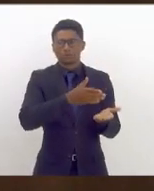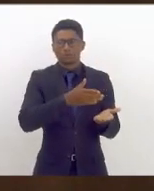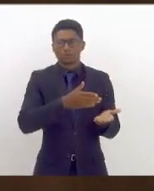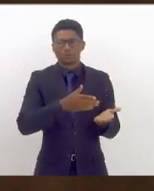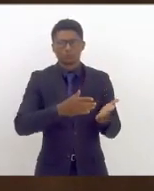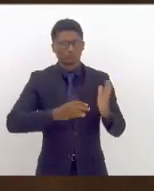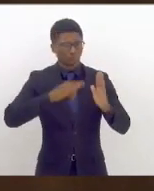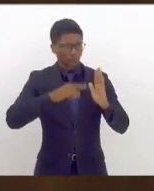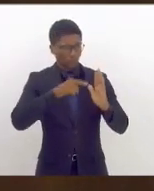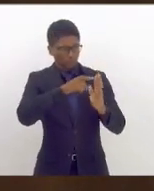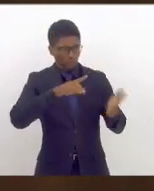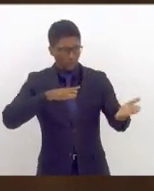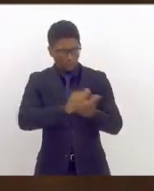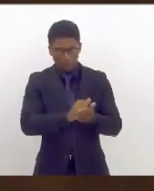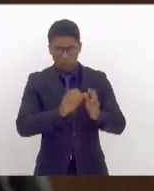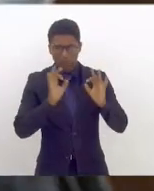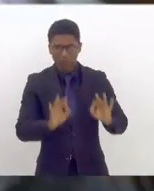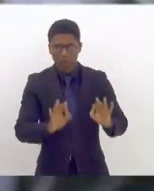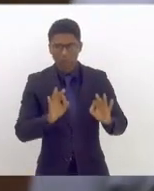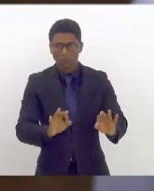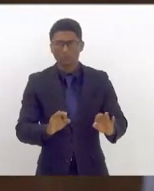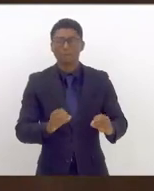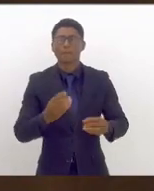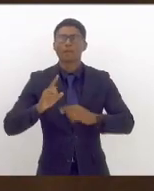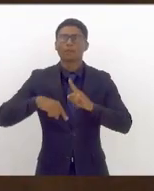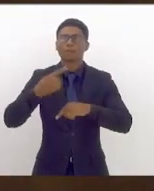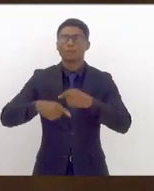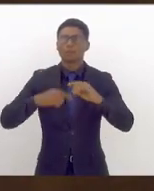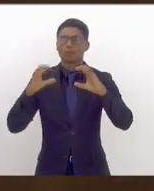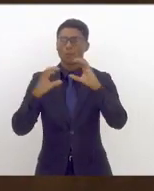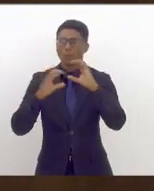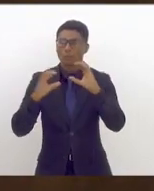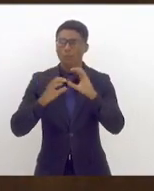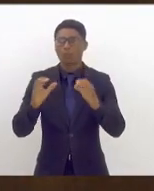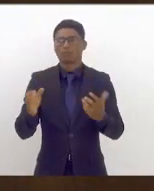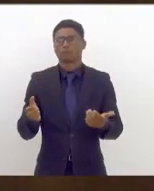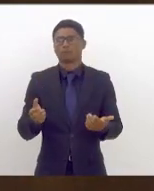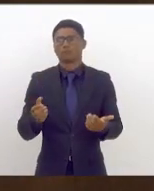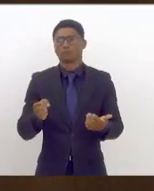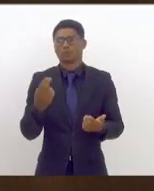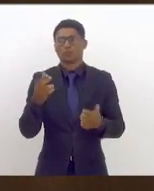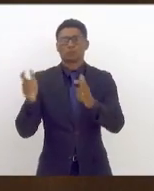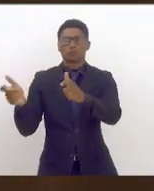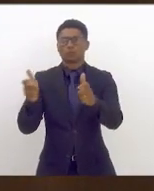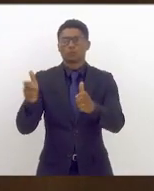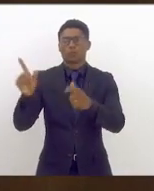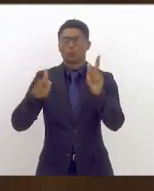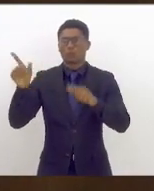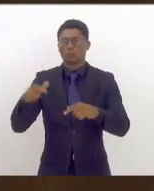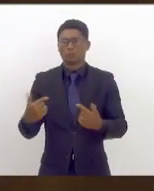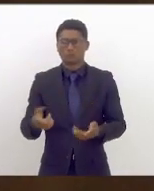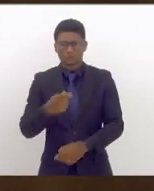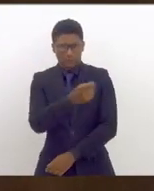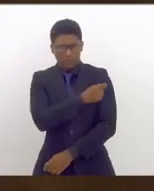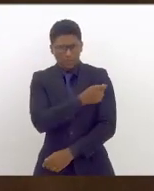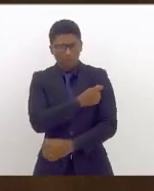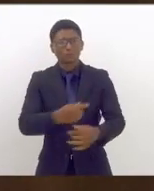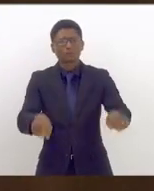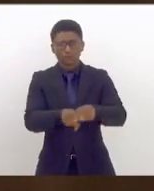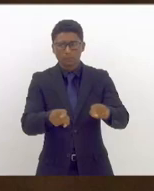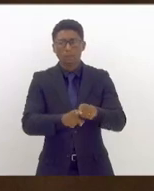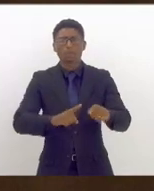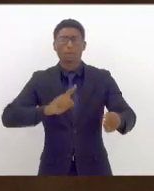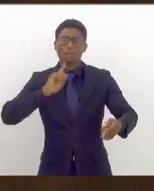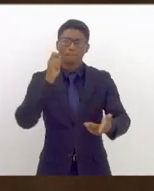regularmente matriculado para fazer um concurso para prestar contas em outros lugares um estudante paga por aquela